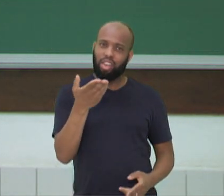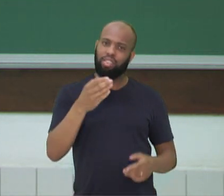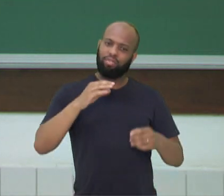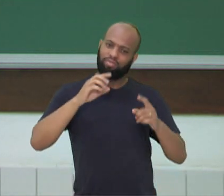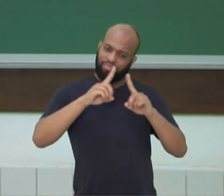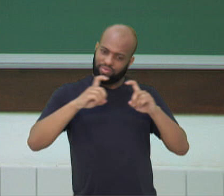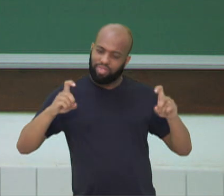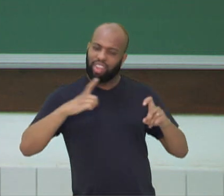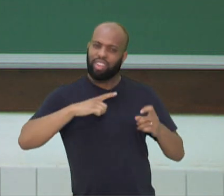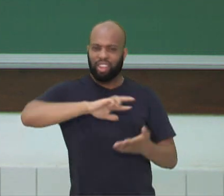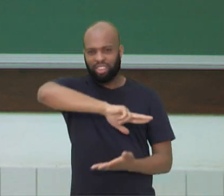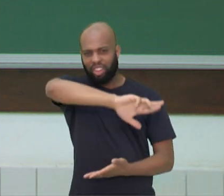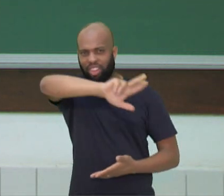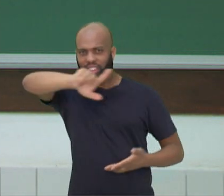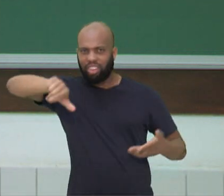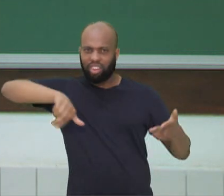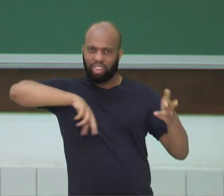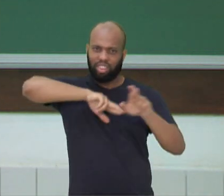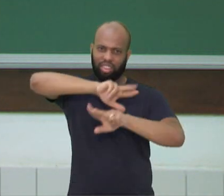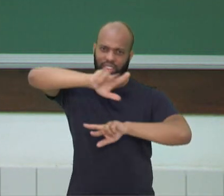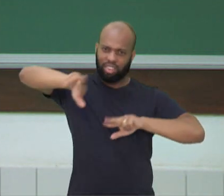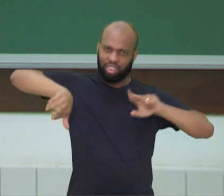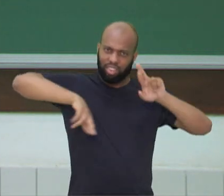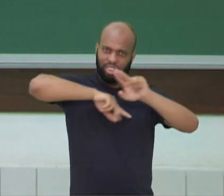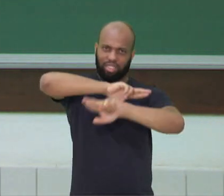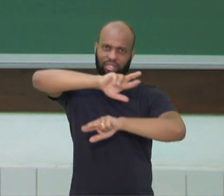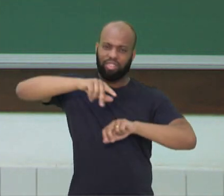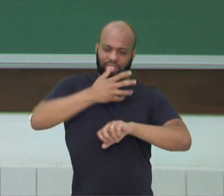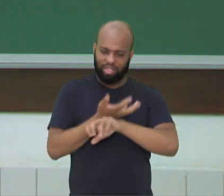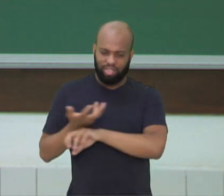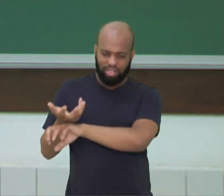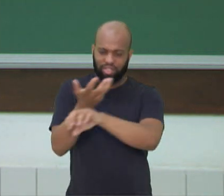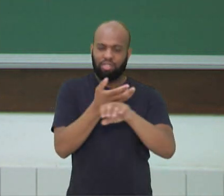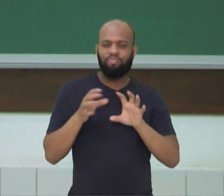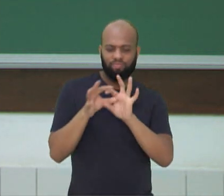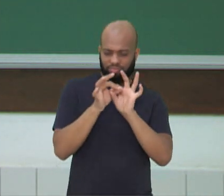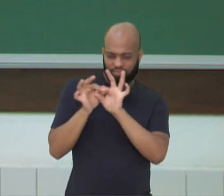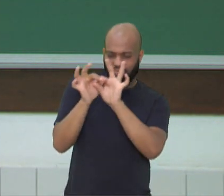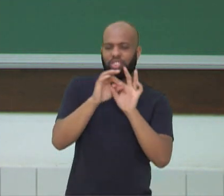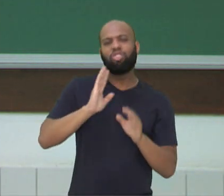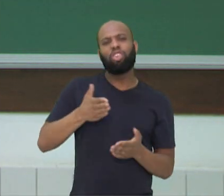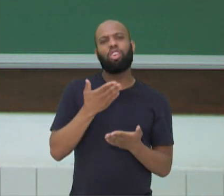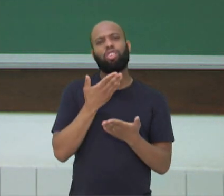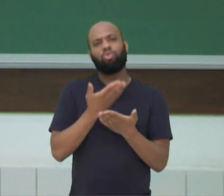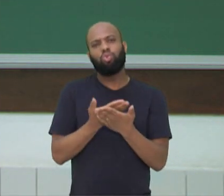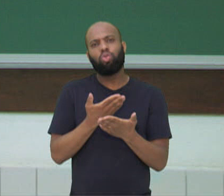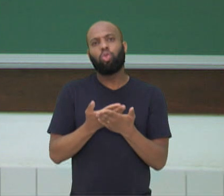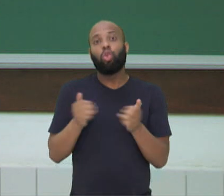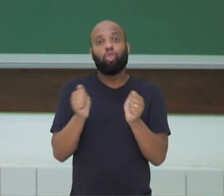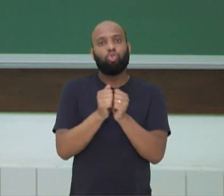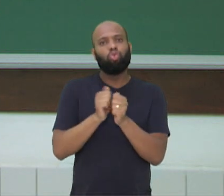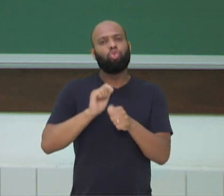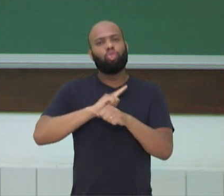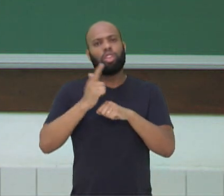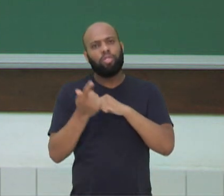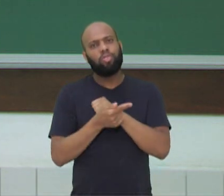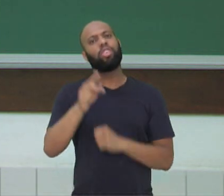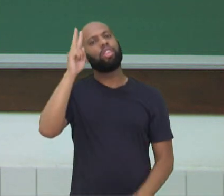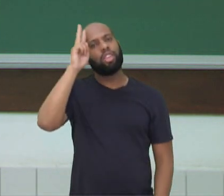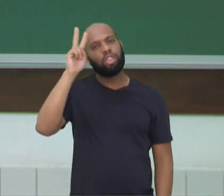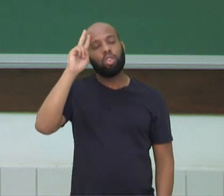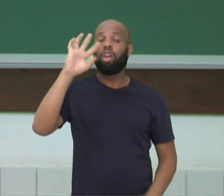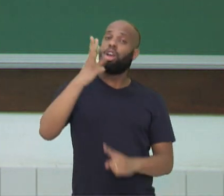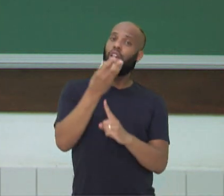é interdisciplinar? Já falamos de geografia, já falamos de história, já falamos de arte e por que